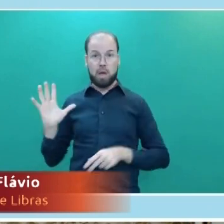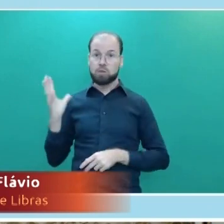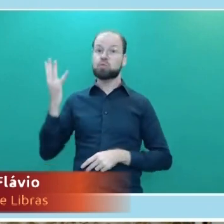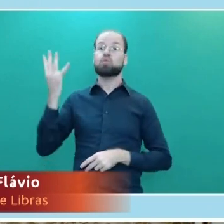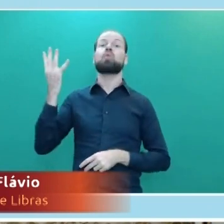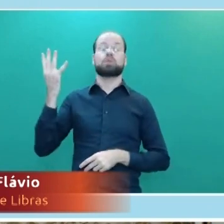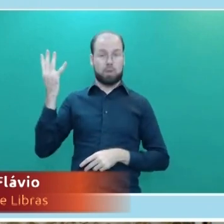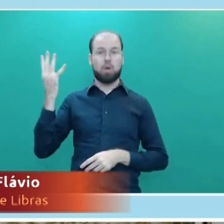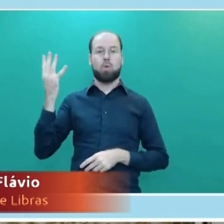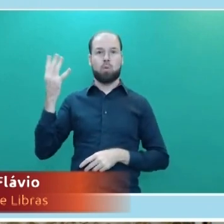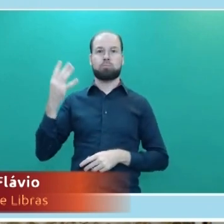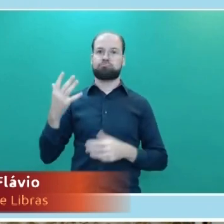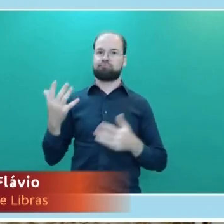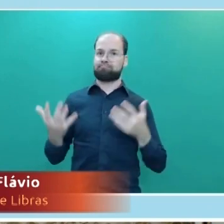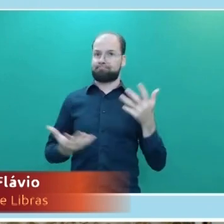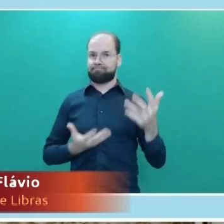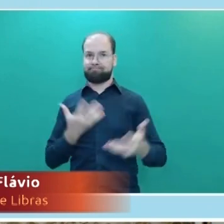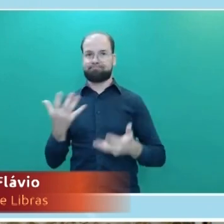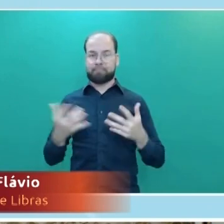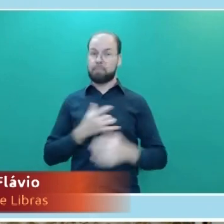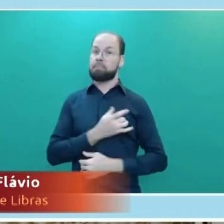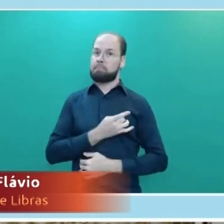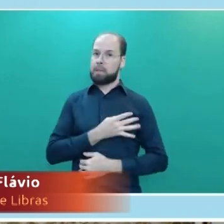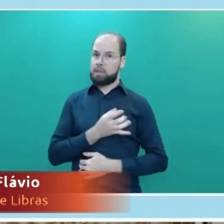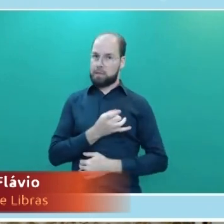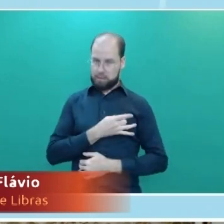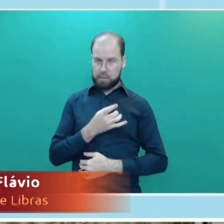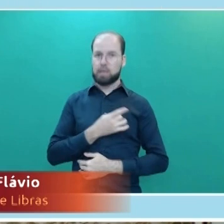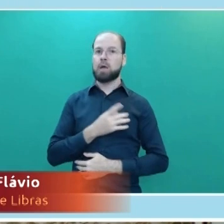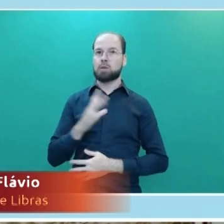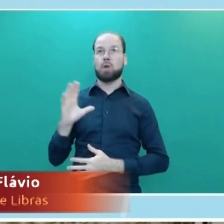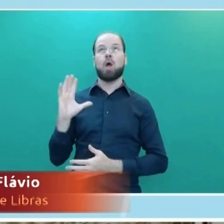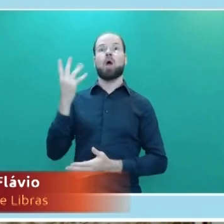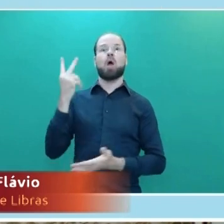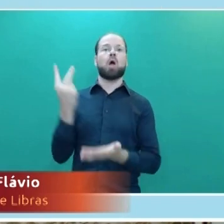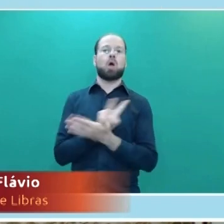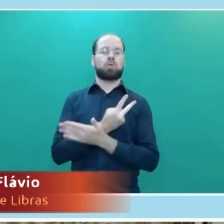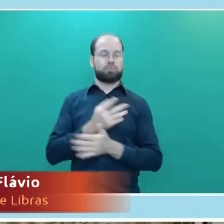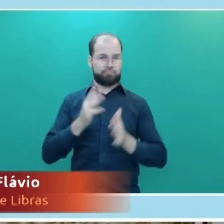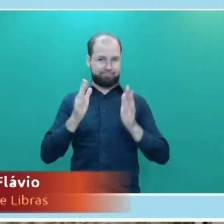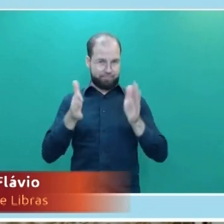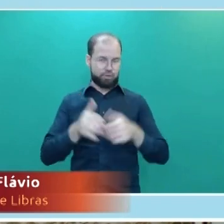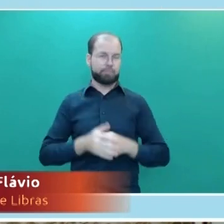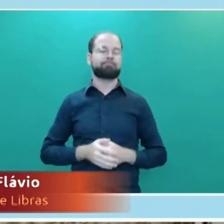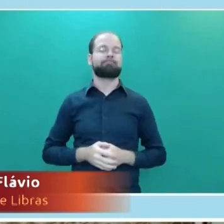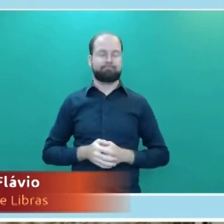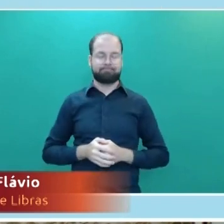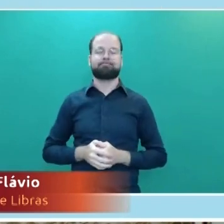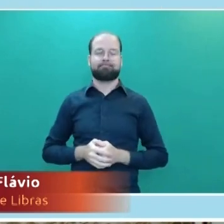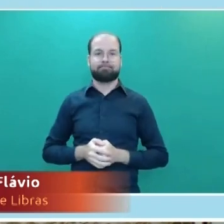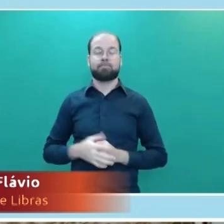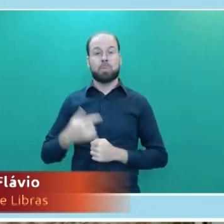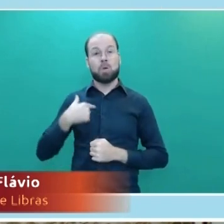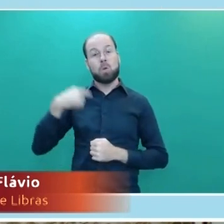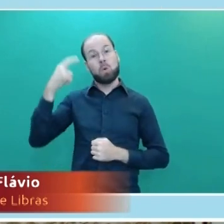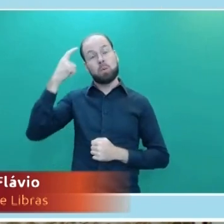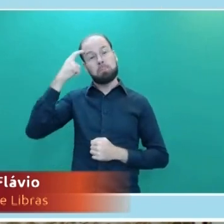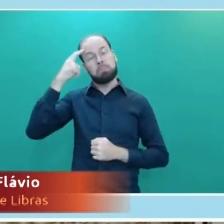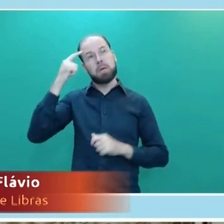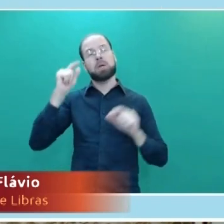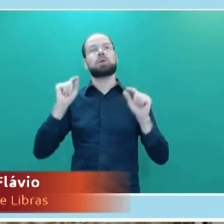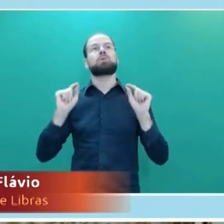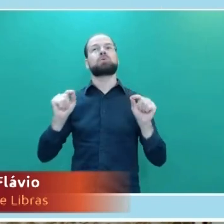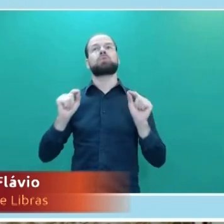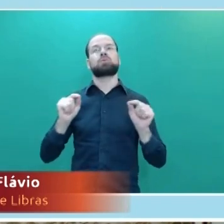de tensão, por exemplo, né? Que, enfim, eu penso assim, que no decorrer aqui da